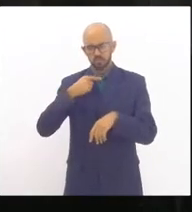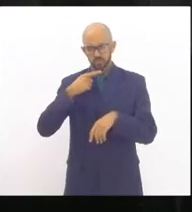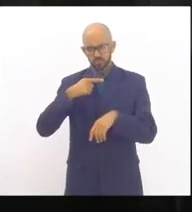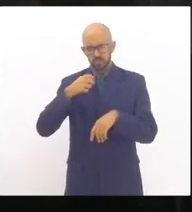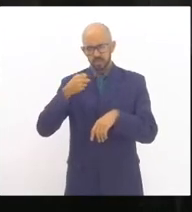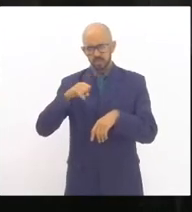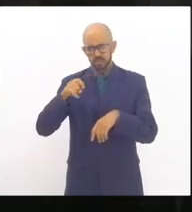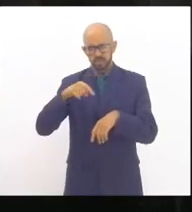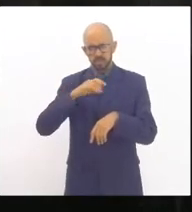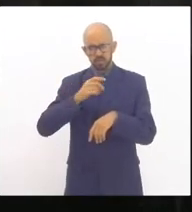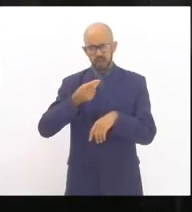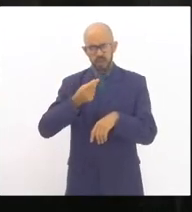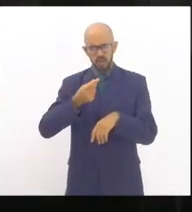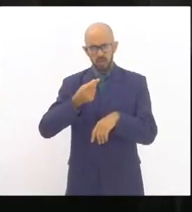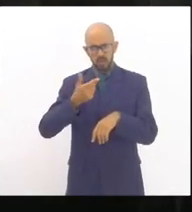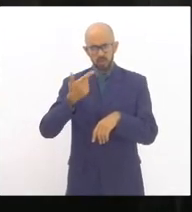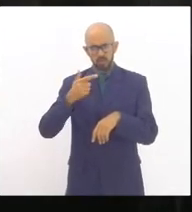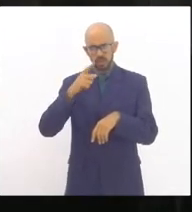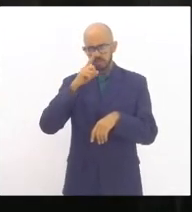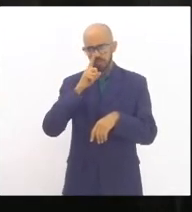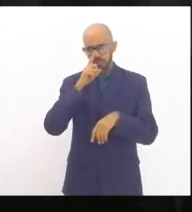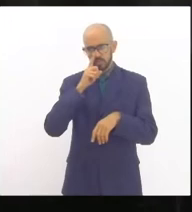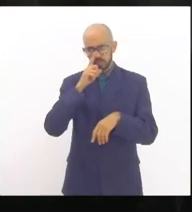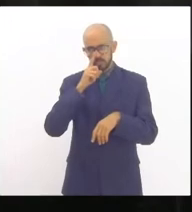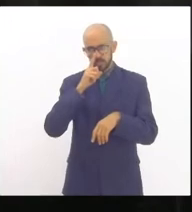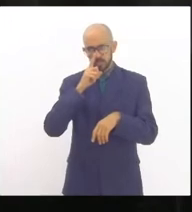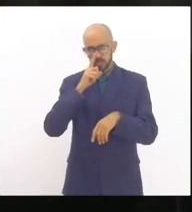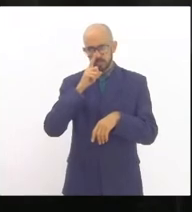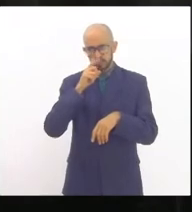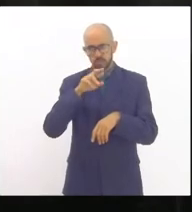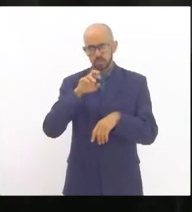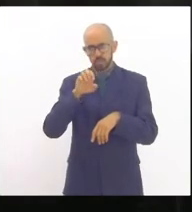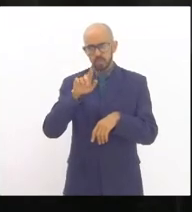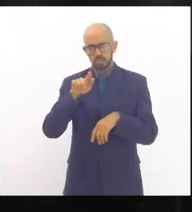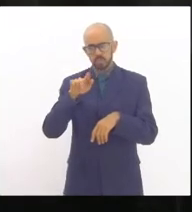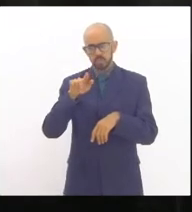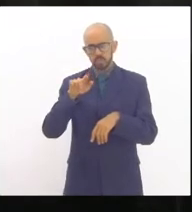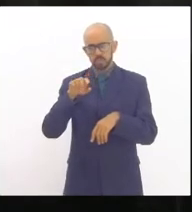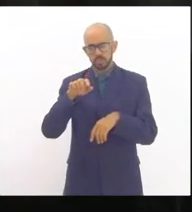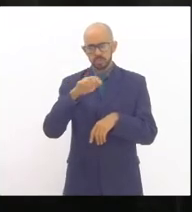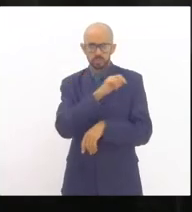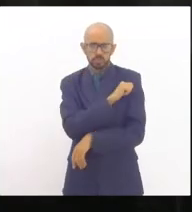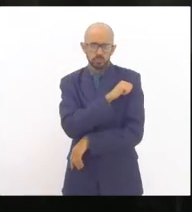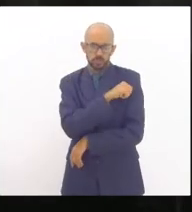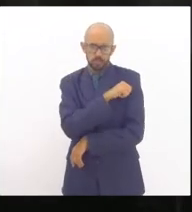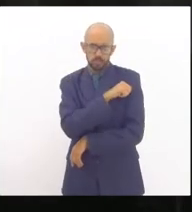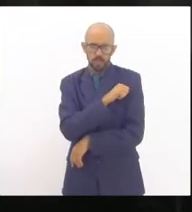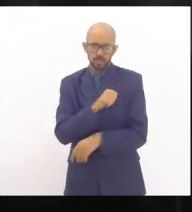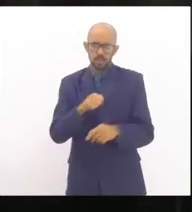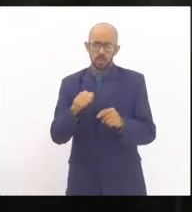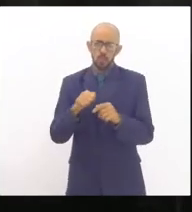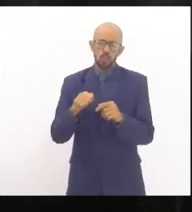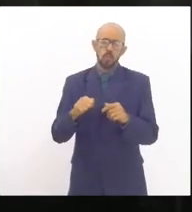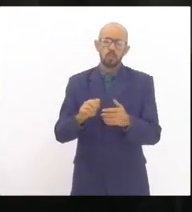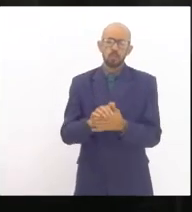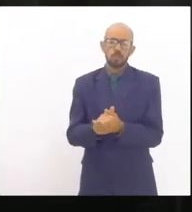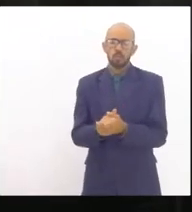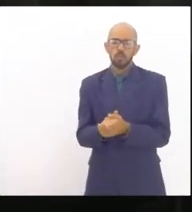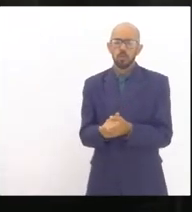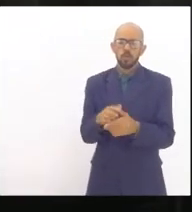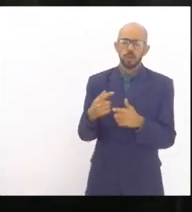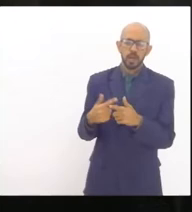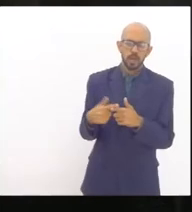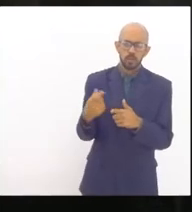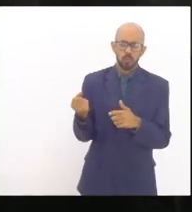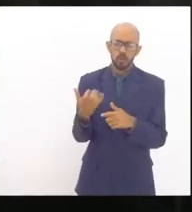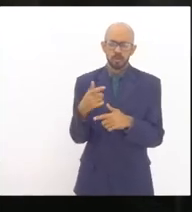não coloca em risco o regime de recuperação fiscal que quando a gente busca aqui uma